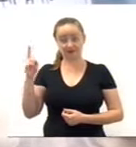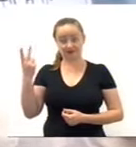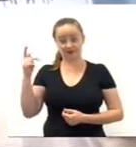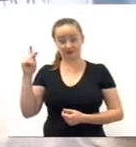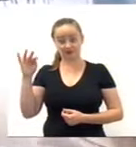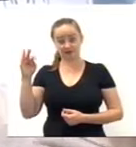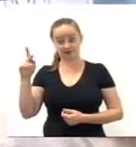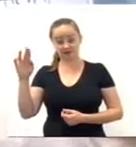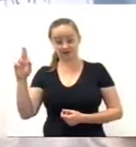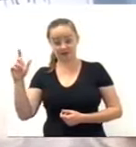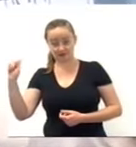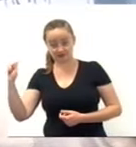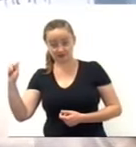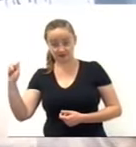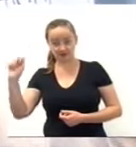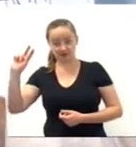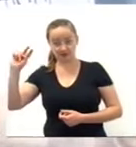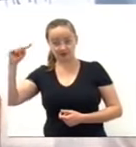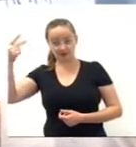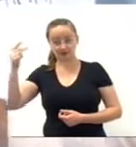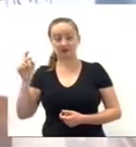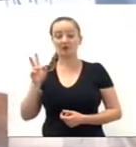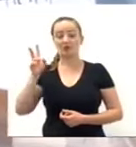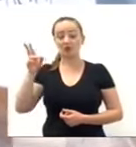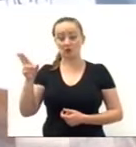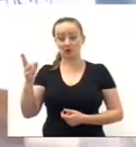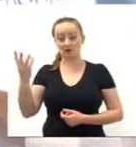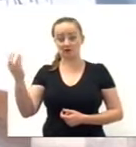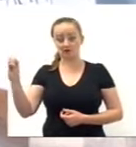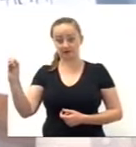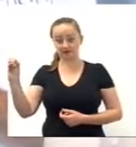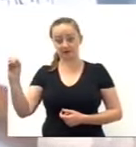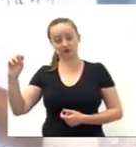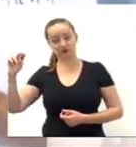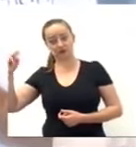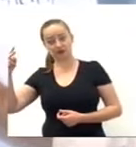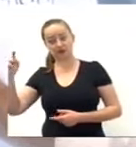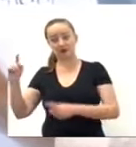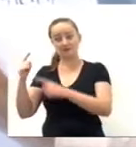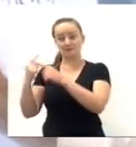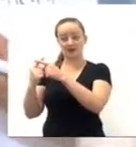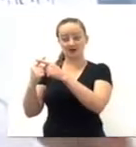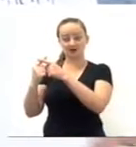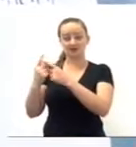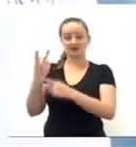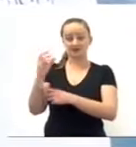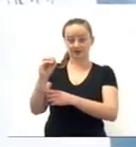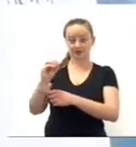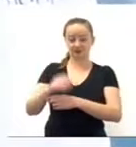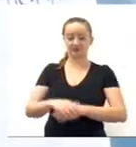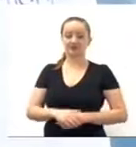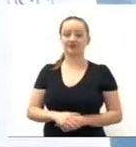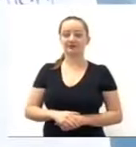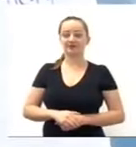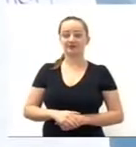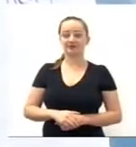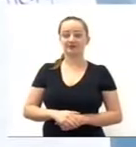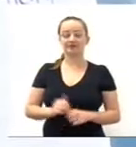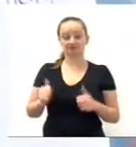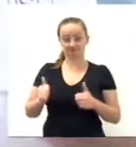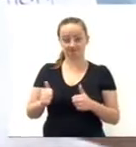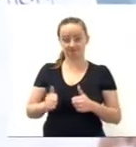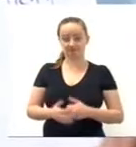hipotenusa ao quadrado é igual 20 ao quadrado mais 20 ao quadrado,